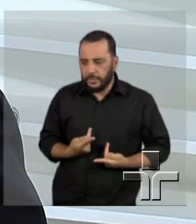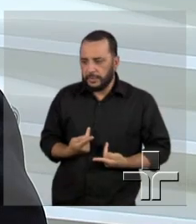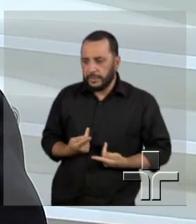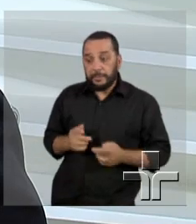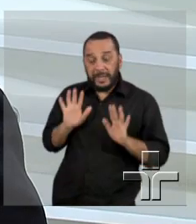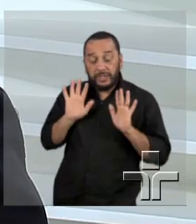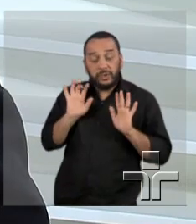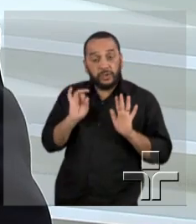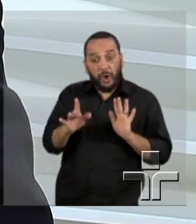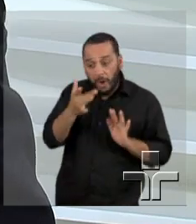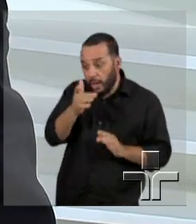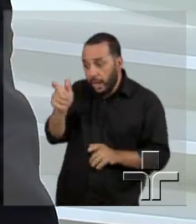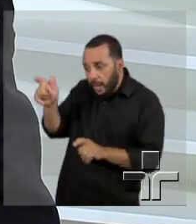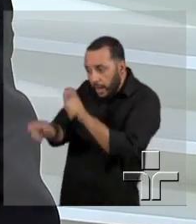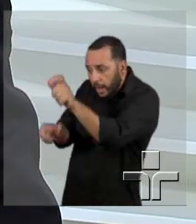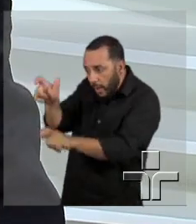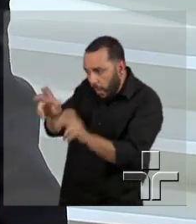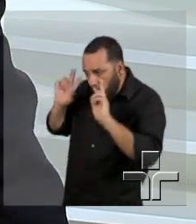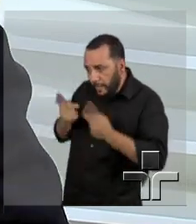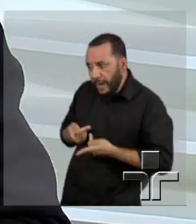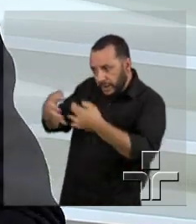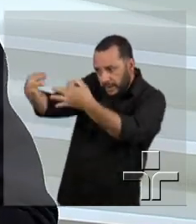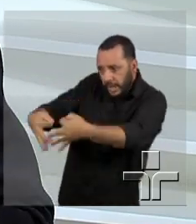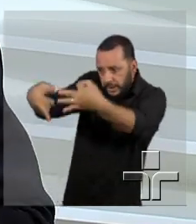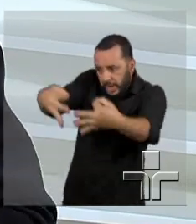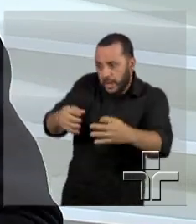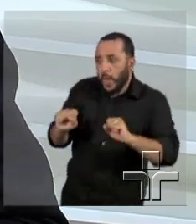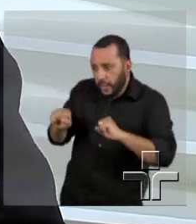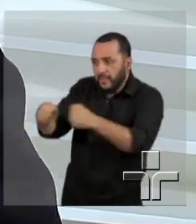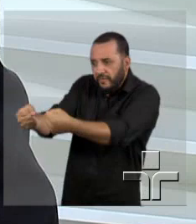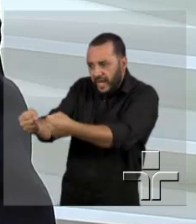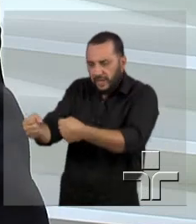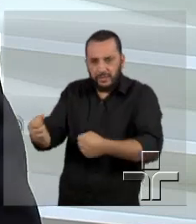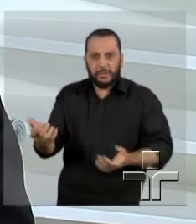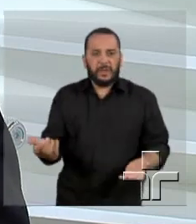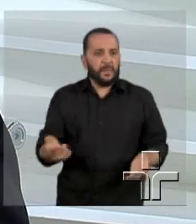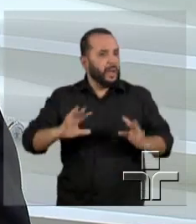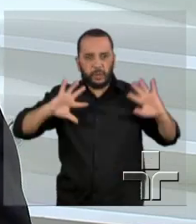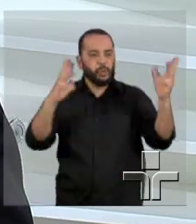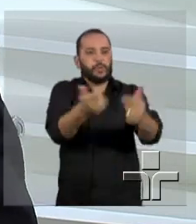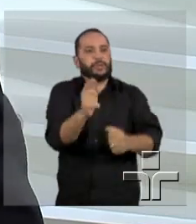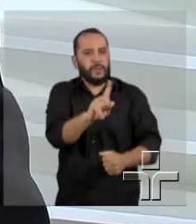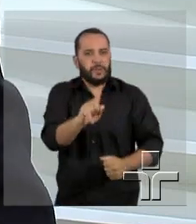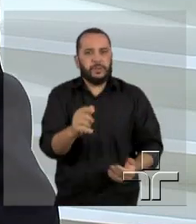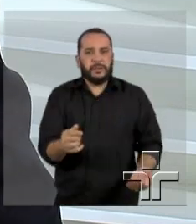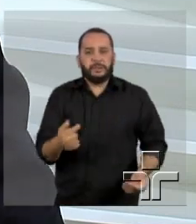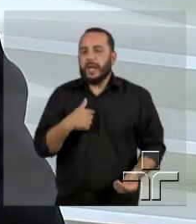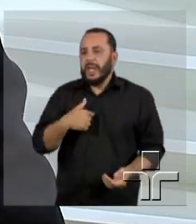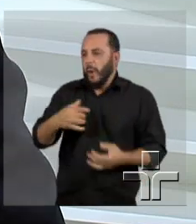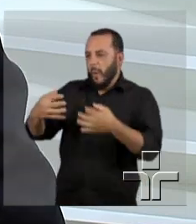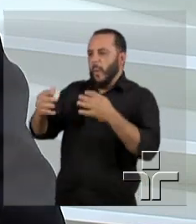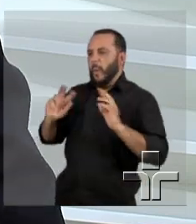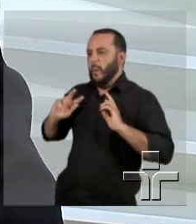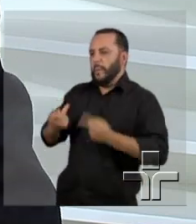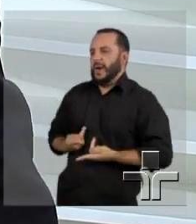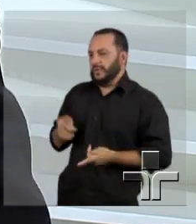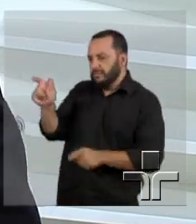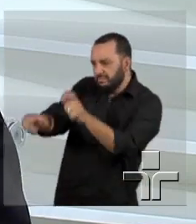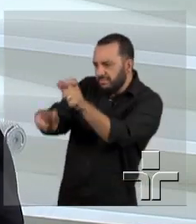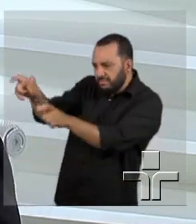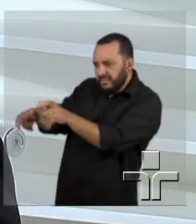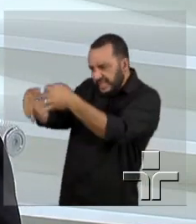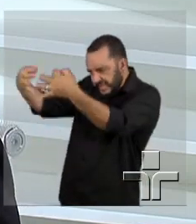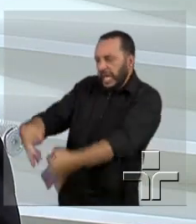direitos. Como o senhor vê essa formação? Não existe isso. Oi? Para humanos direitos? Sim. E quem vai definir o que